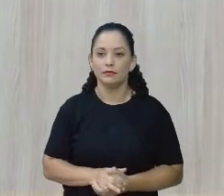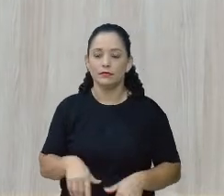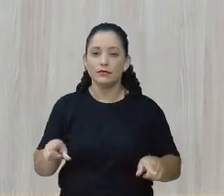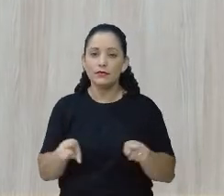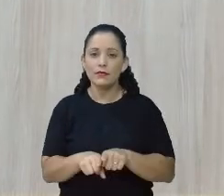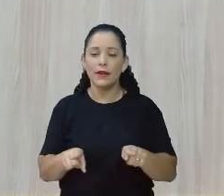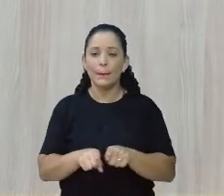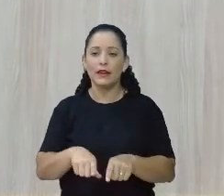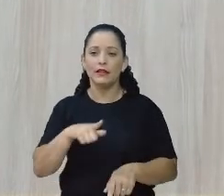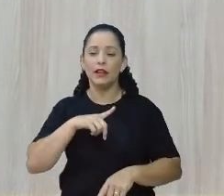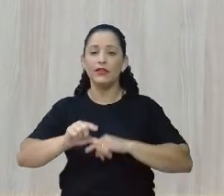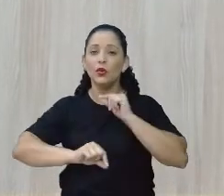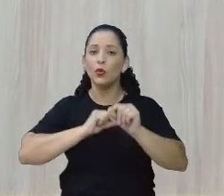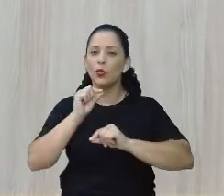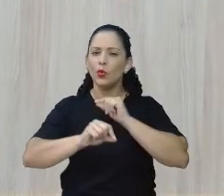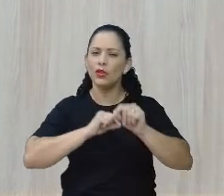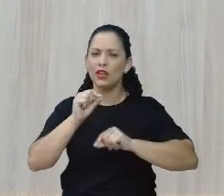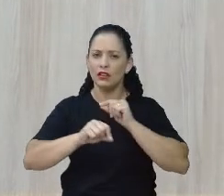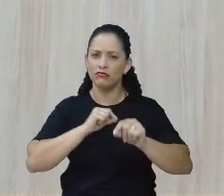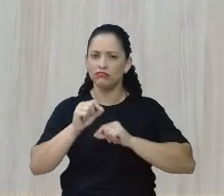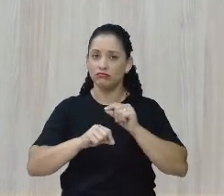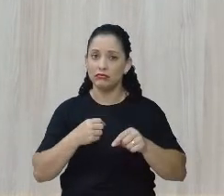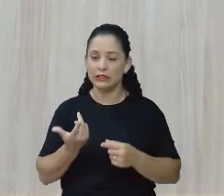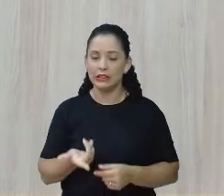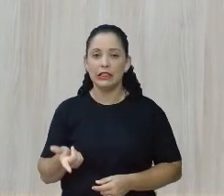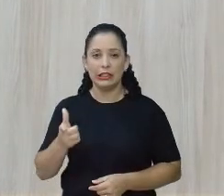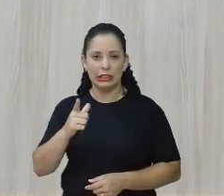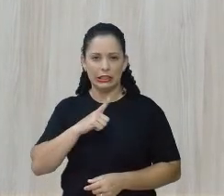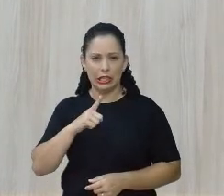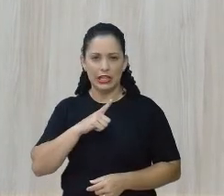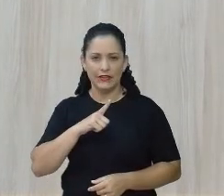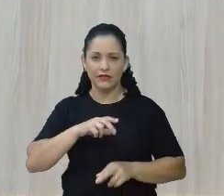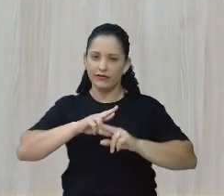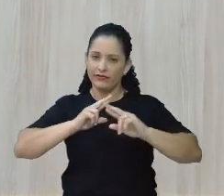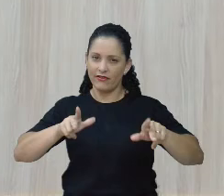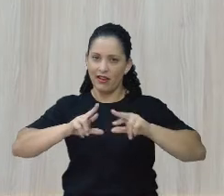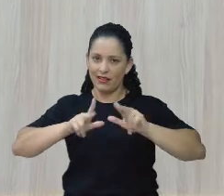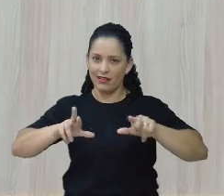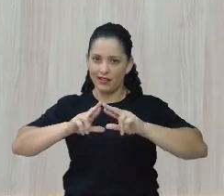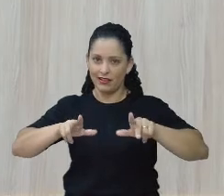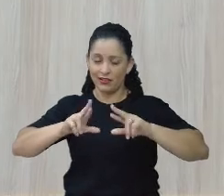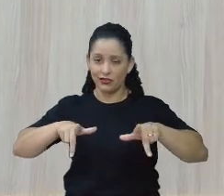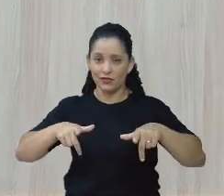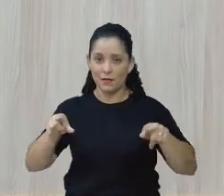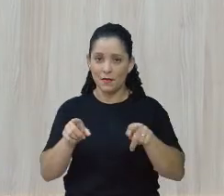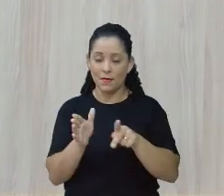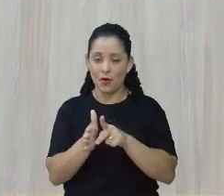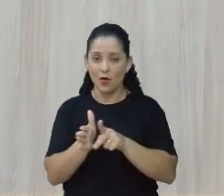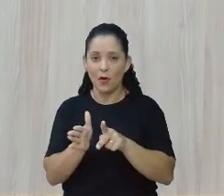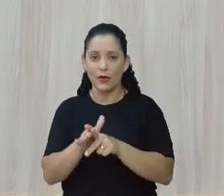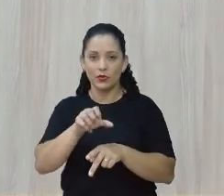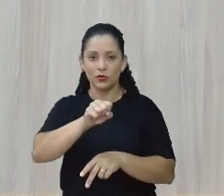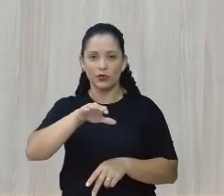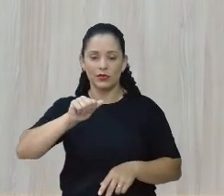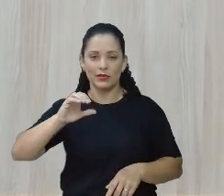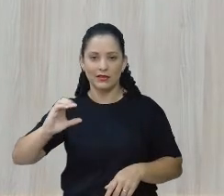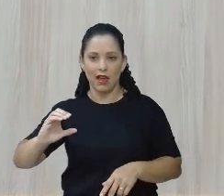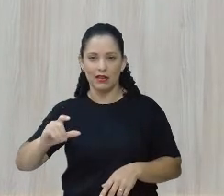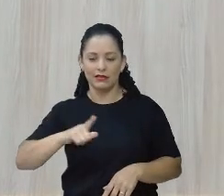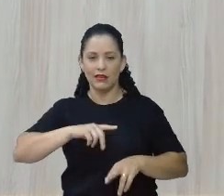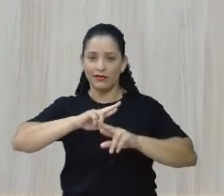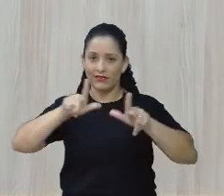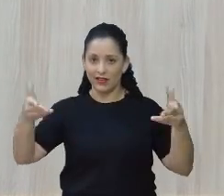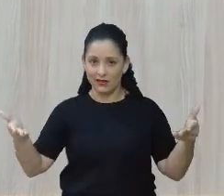surgiram também as ouvidorias, que é uma instância um pouquinho diferente da do saque. A gente vai ver essa